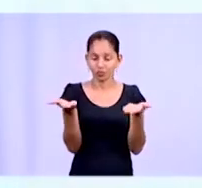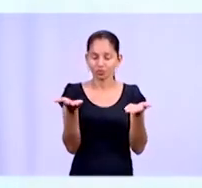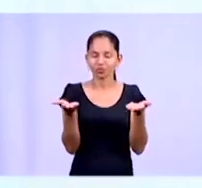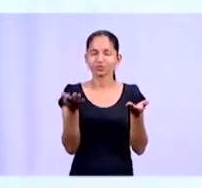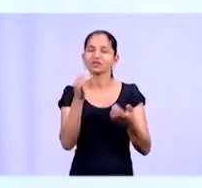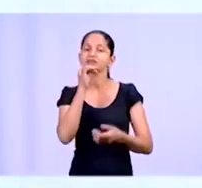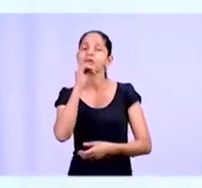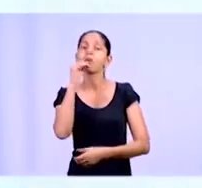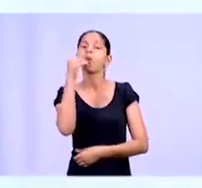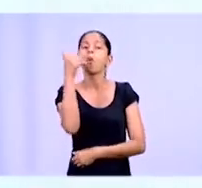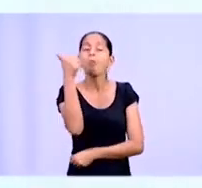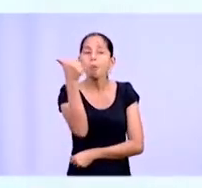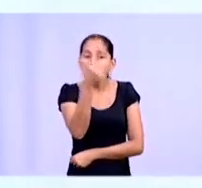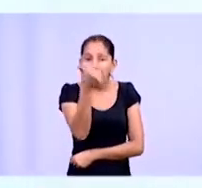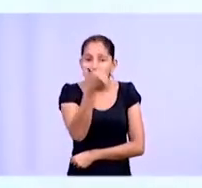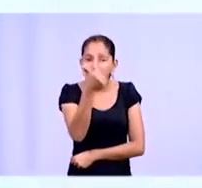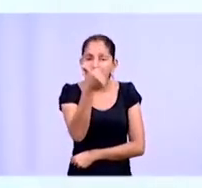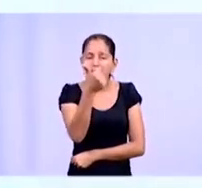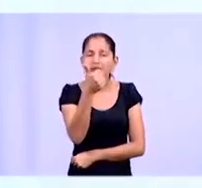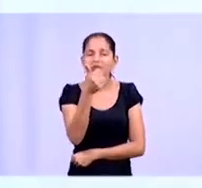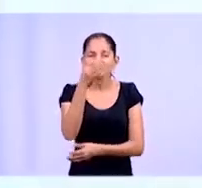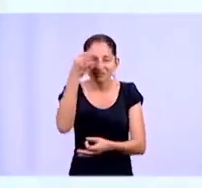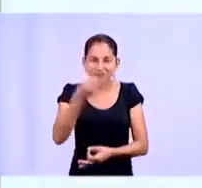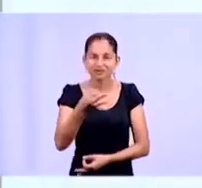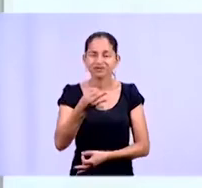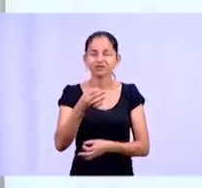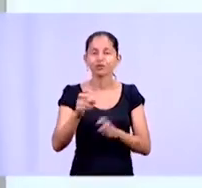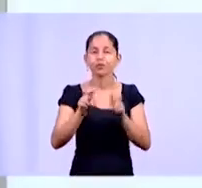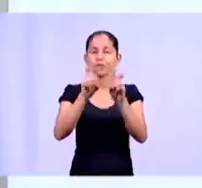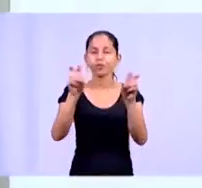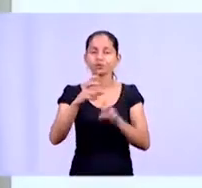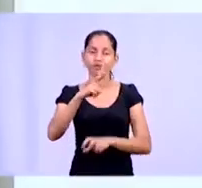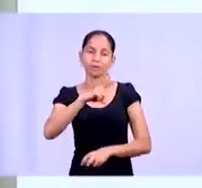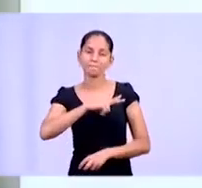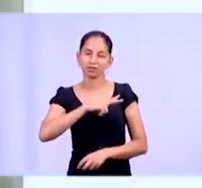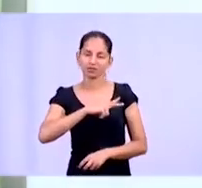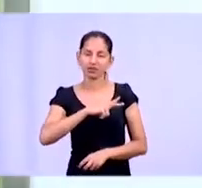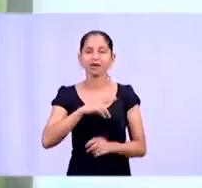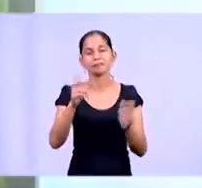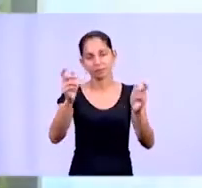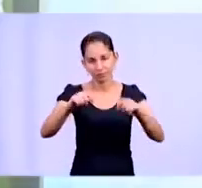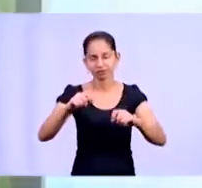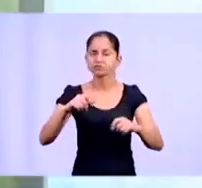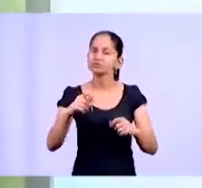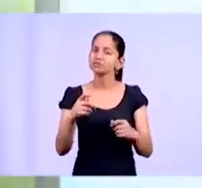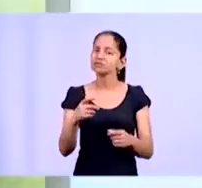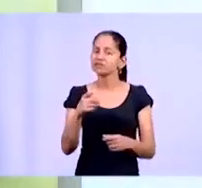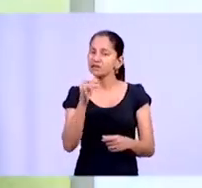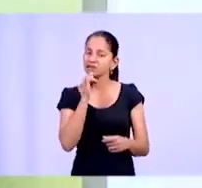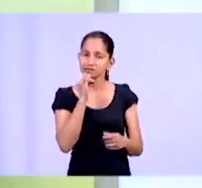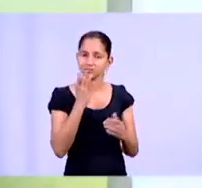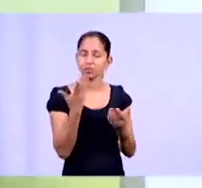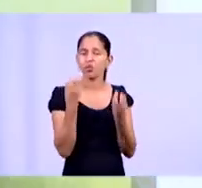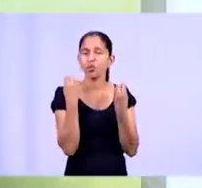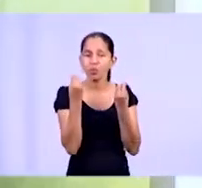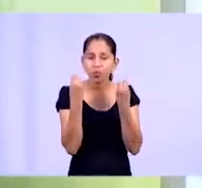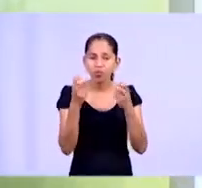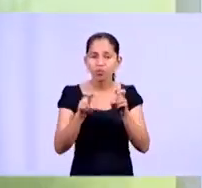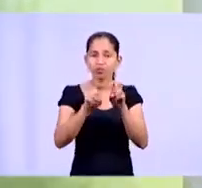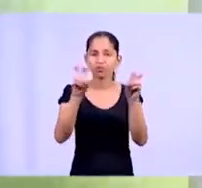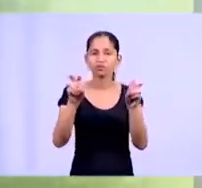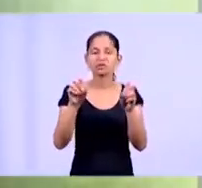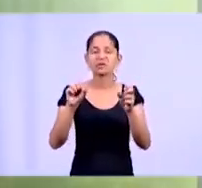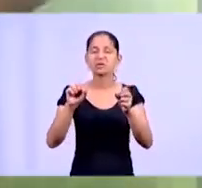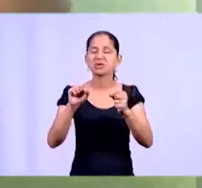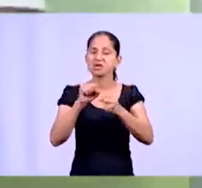considerado o primeiro computador pessoal do mundo. O que, que significa computador pessoal? Gente, para você ter acesso ao computador, você tinha que trabalhar numa